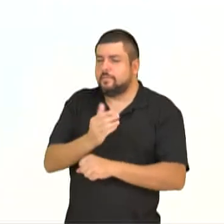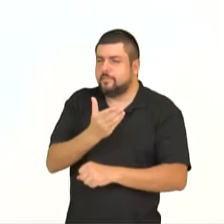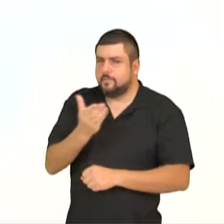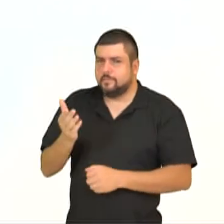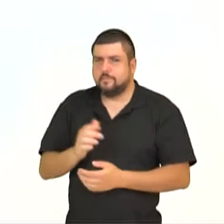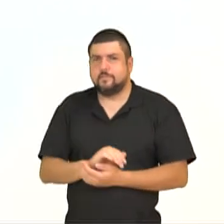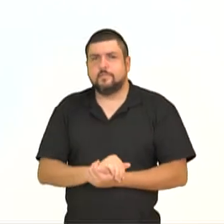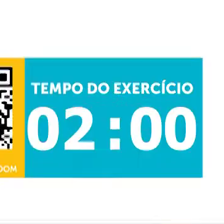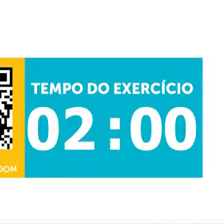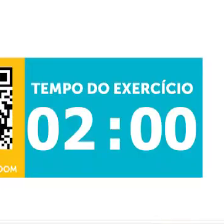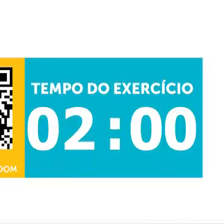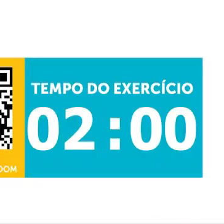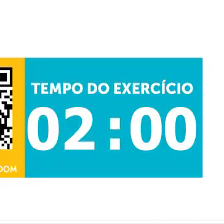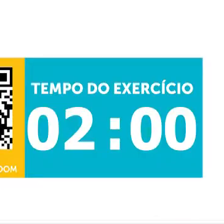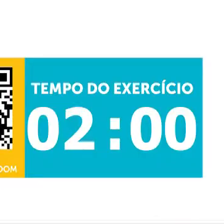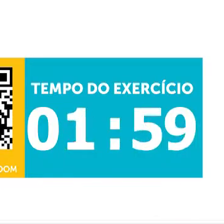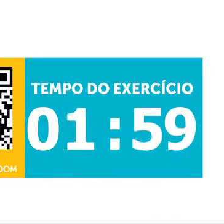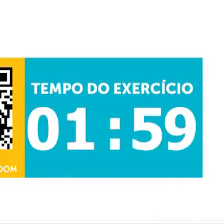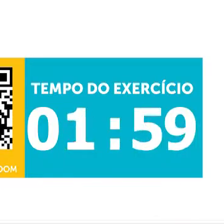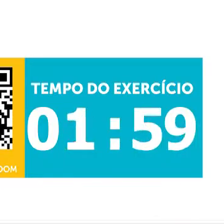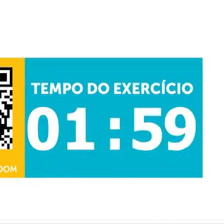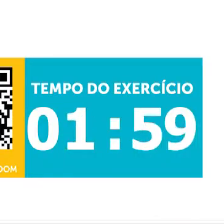vocês.